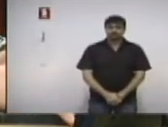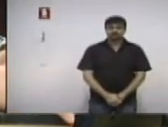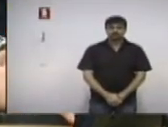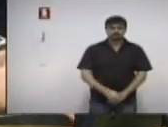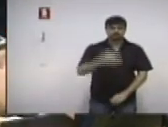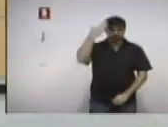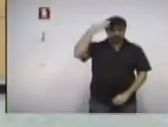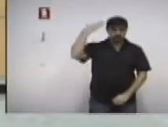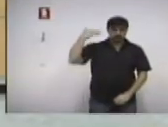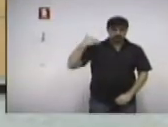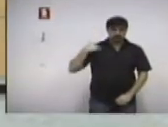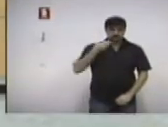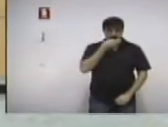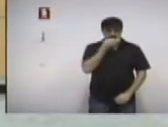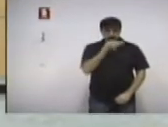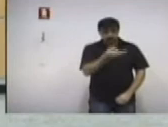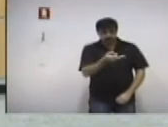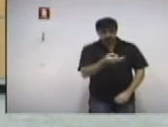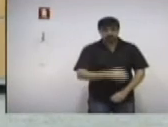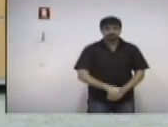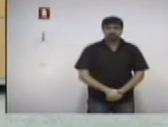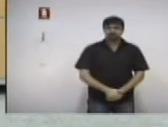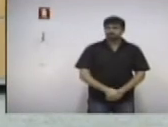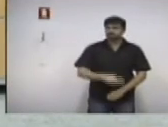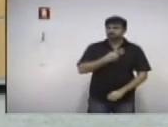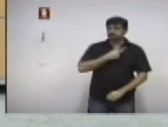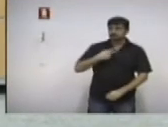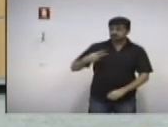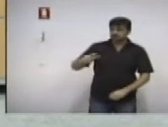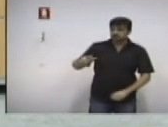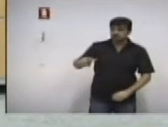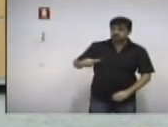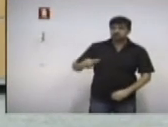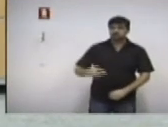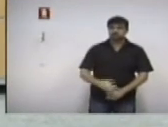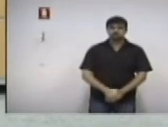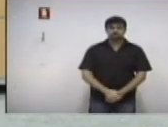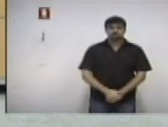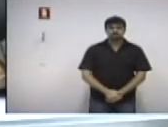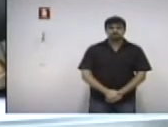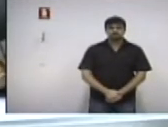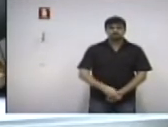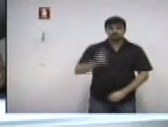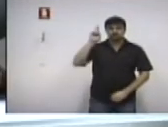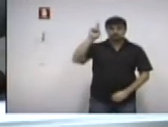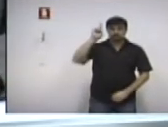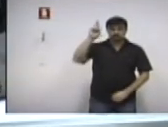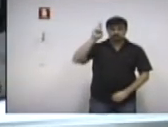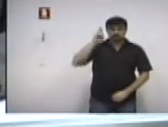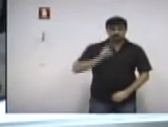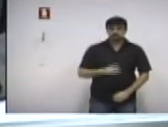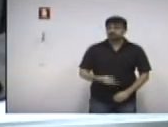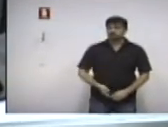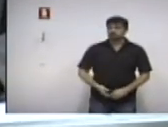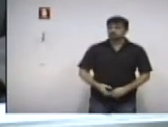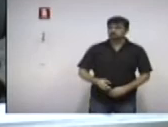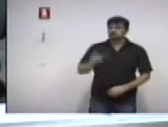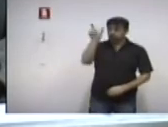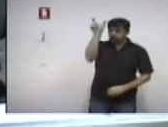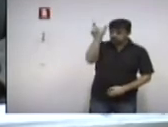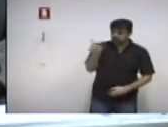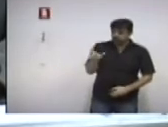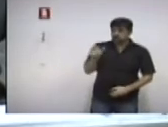a vereadora Sidneia E é em nome do presidente dessa casa